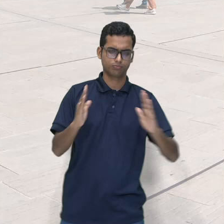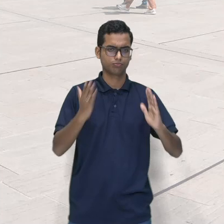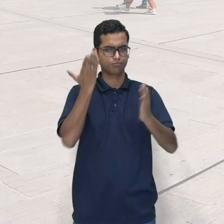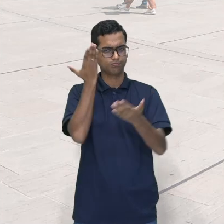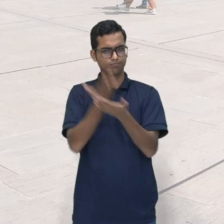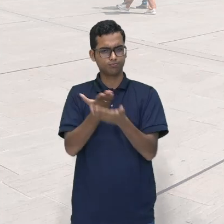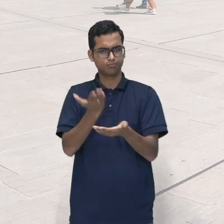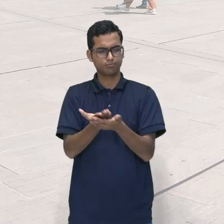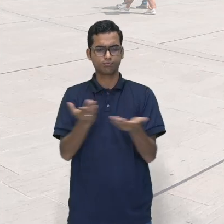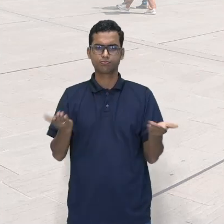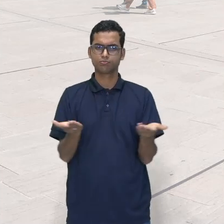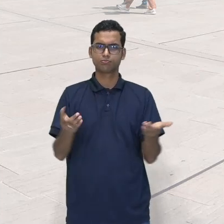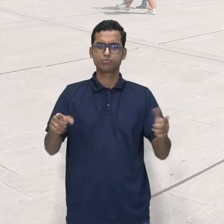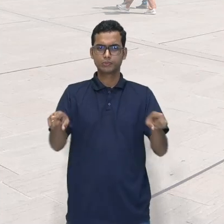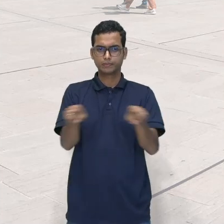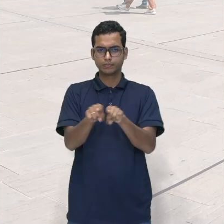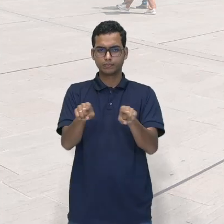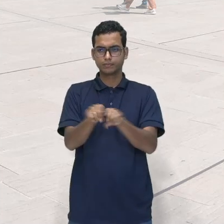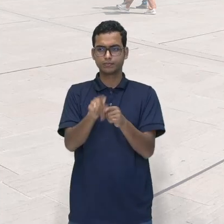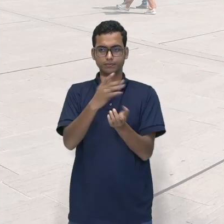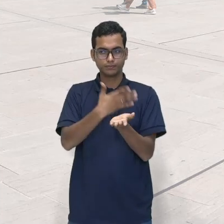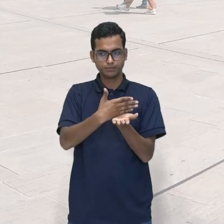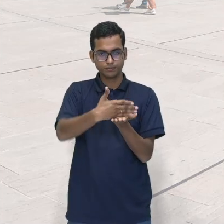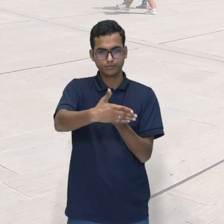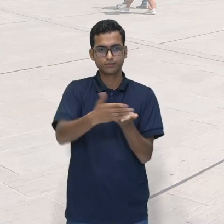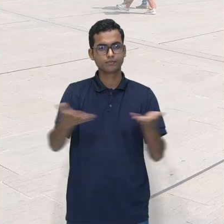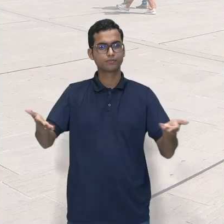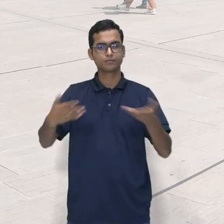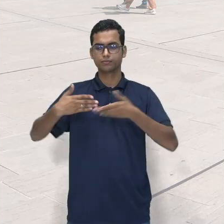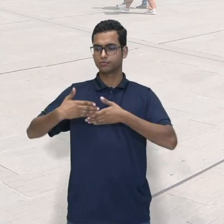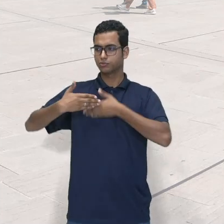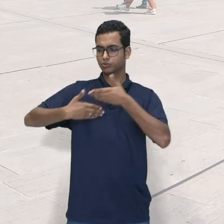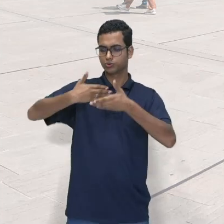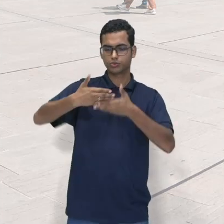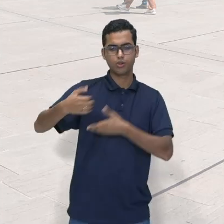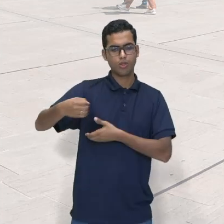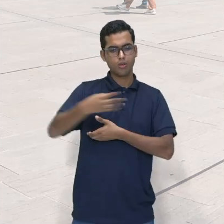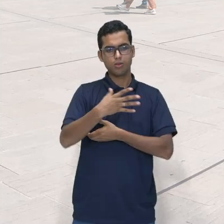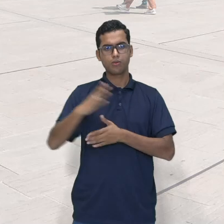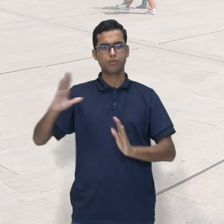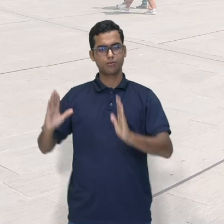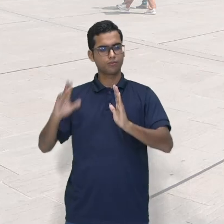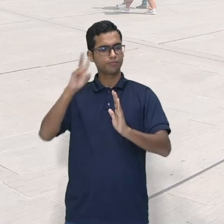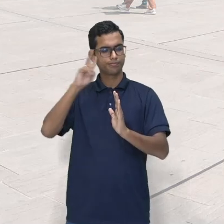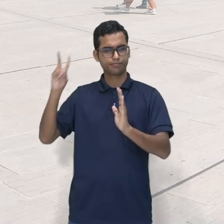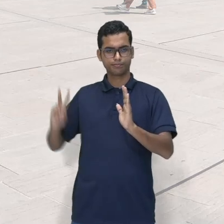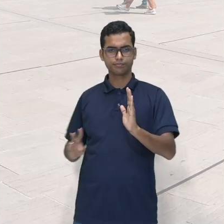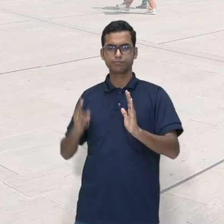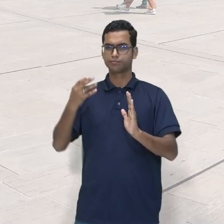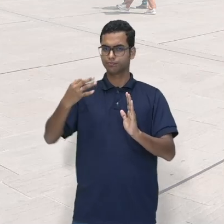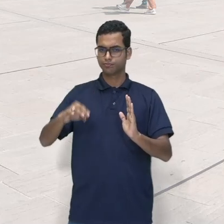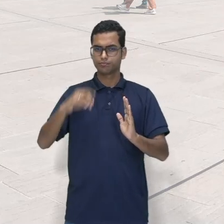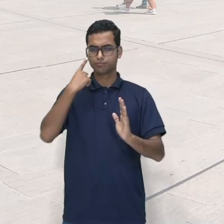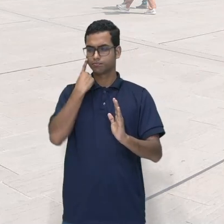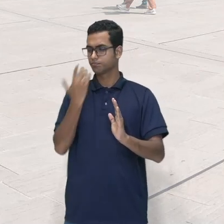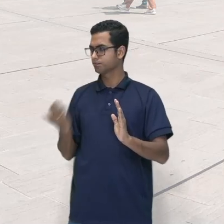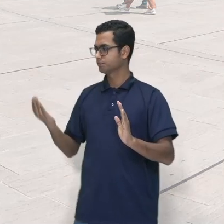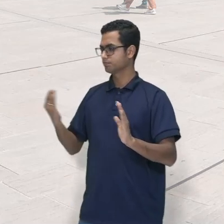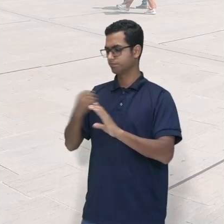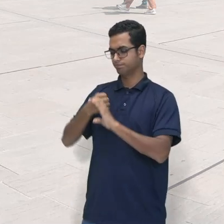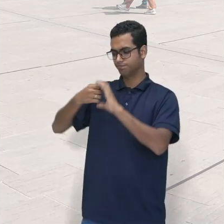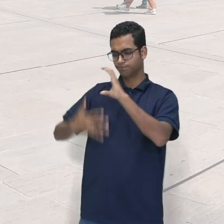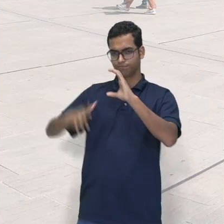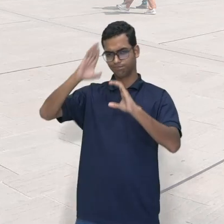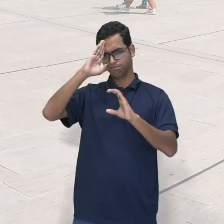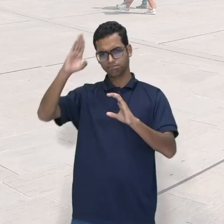aula. Então, ele inicia gradualmente uma nova fase da história. Então, essas características